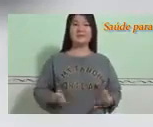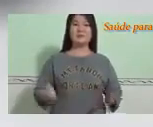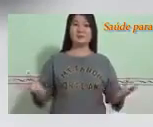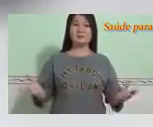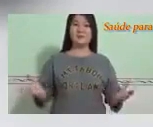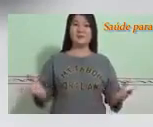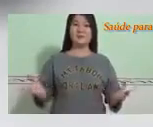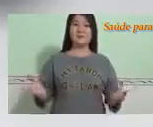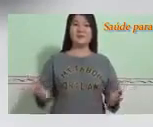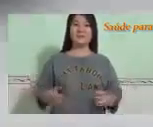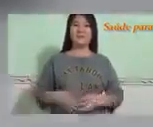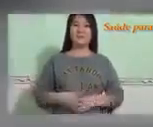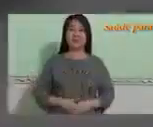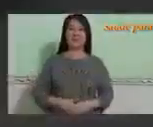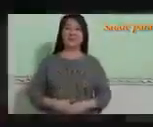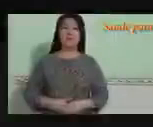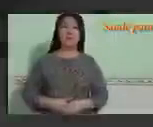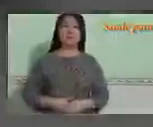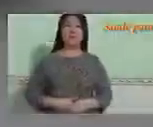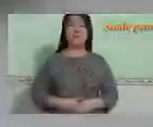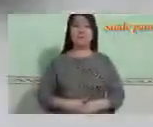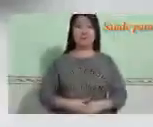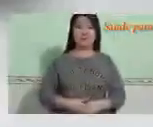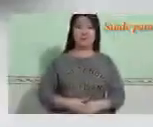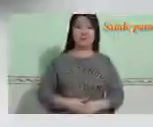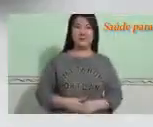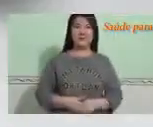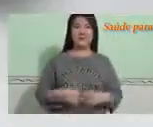COCHIMDAMANTE 10 a 30 minutos. Logo a seguir ao almoço já deve ser o suficiente